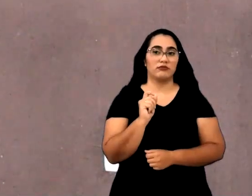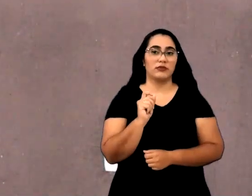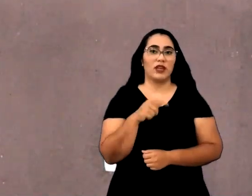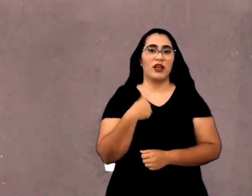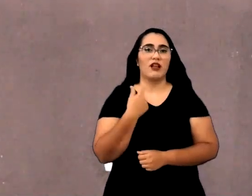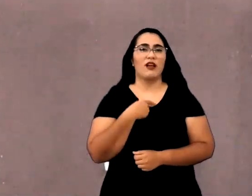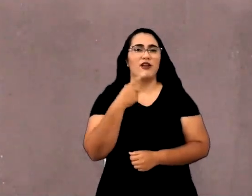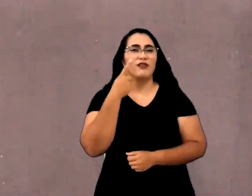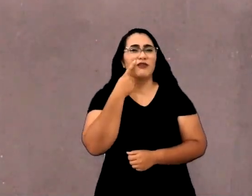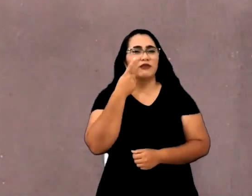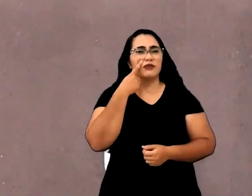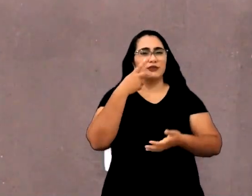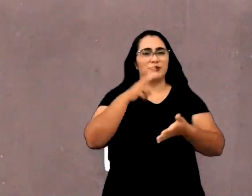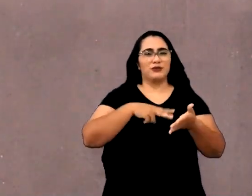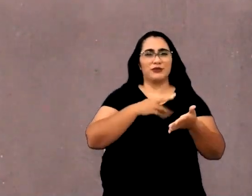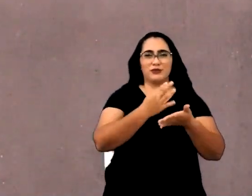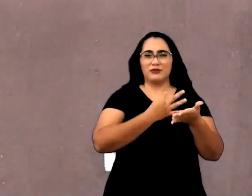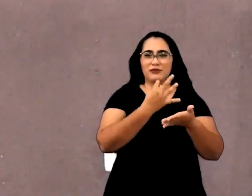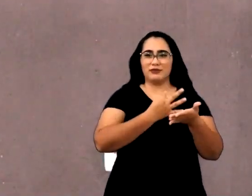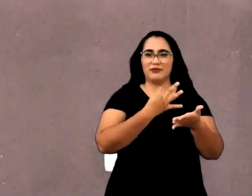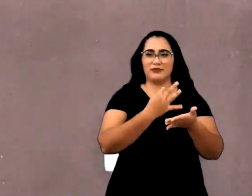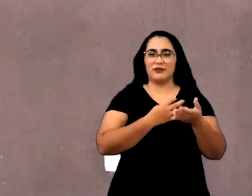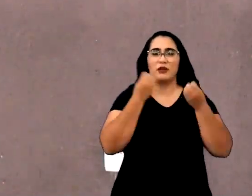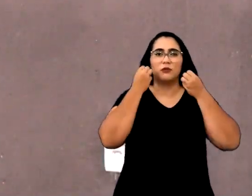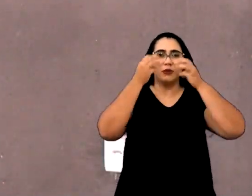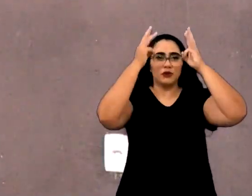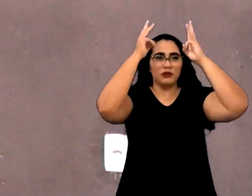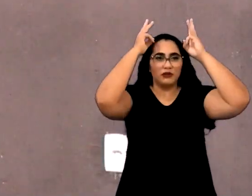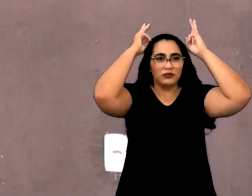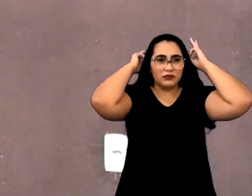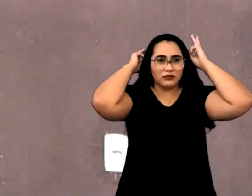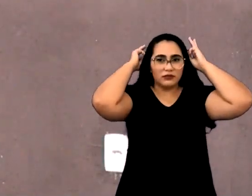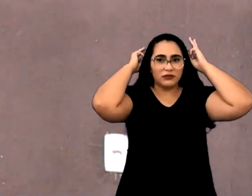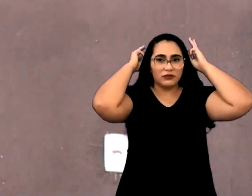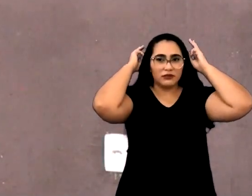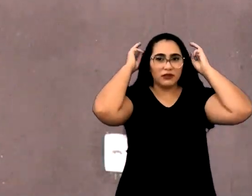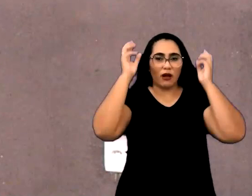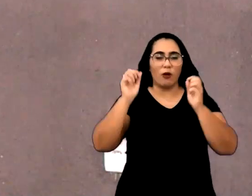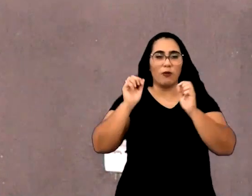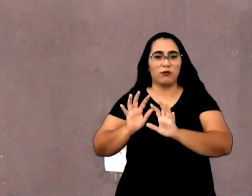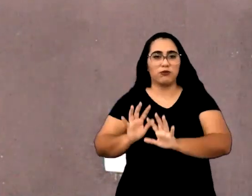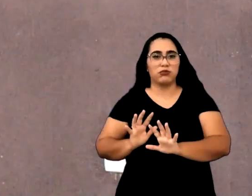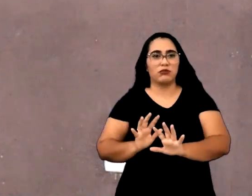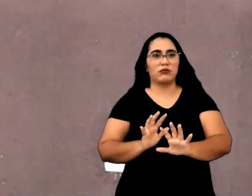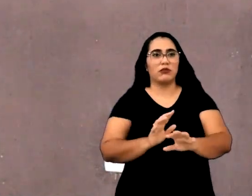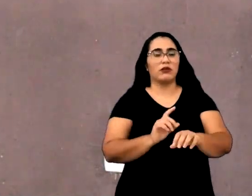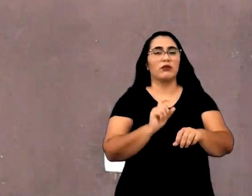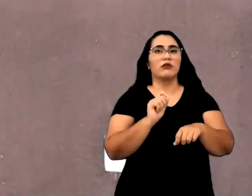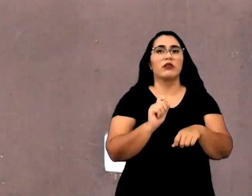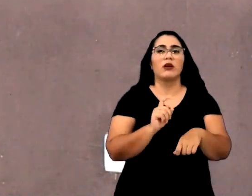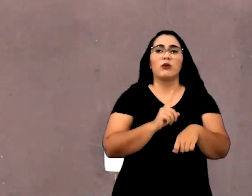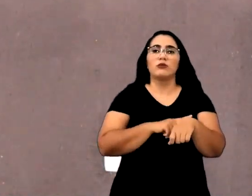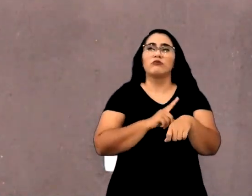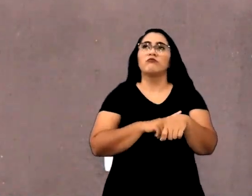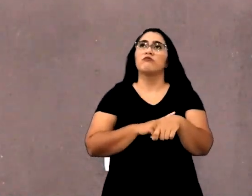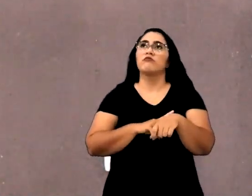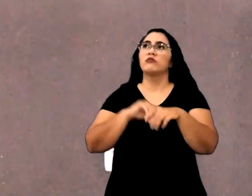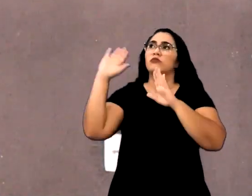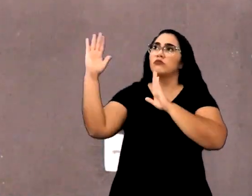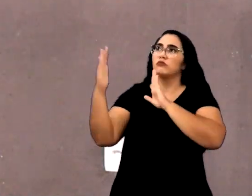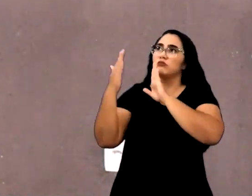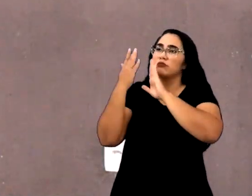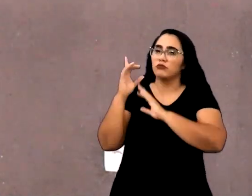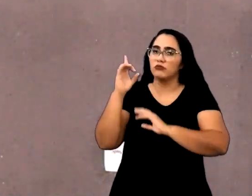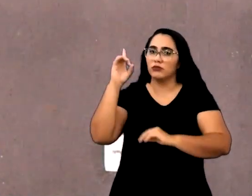que a gente olha lá no início, quando Moisés sai para um momento estar com um encontro com